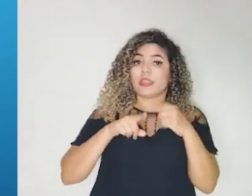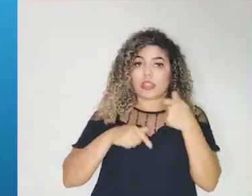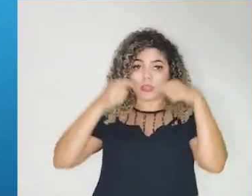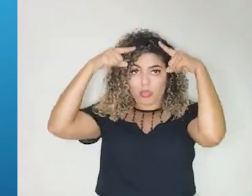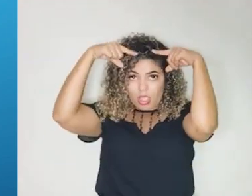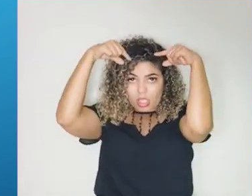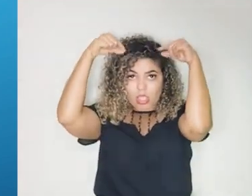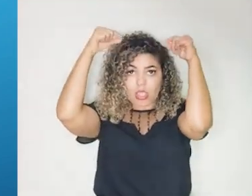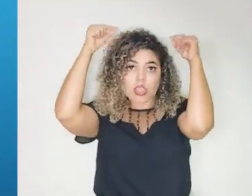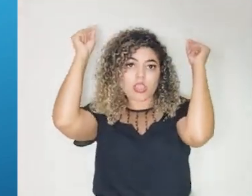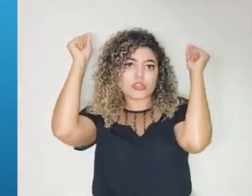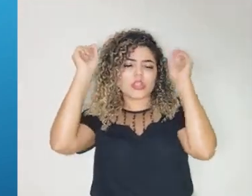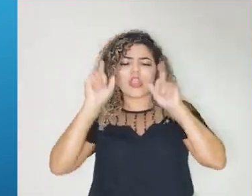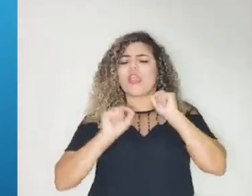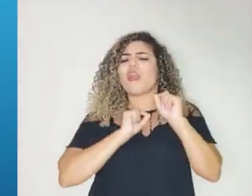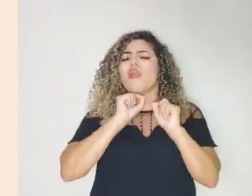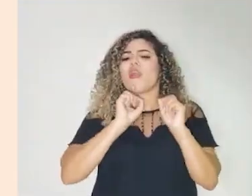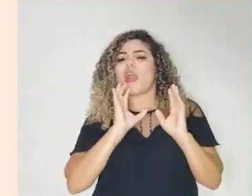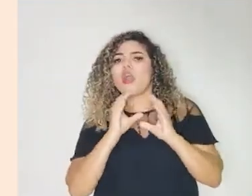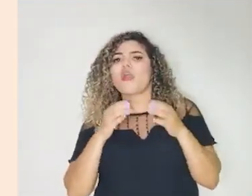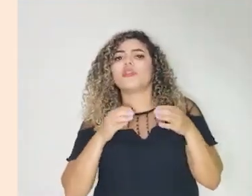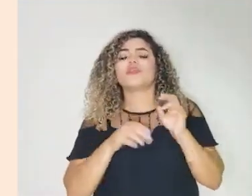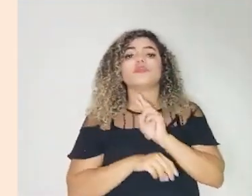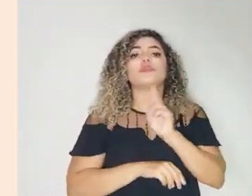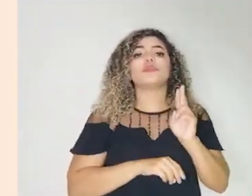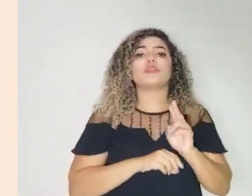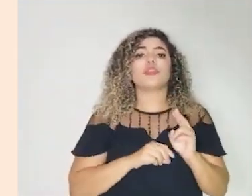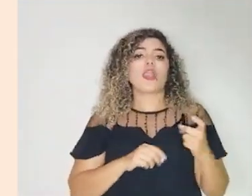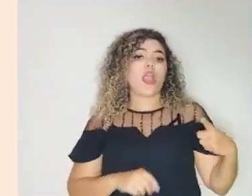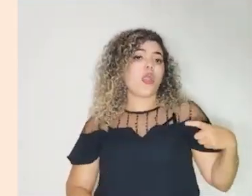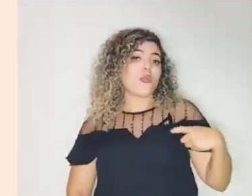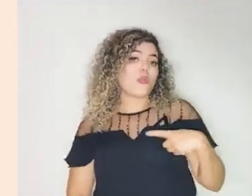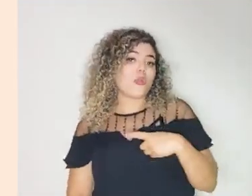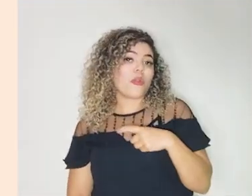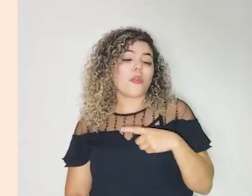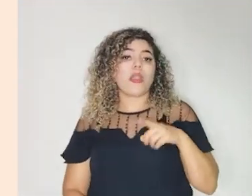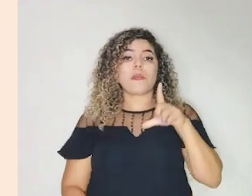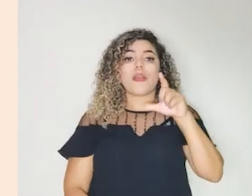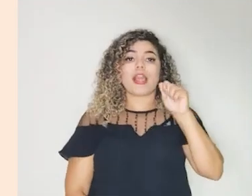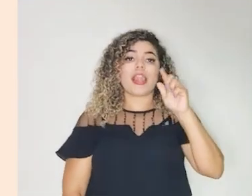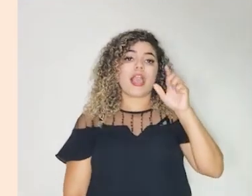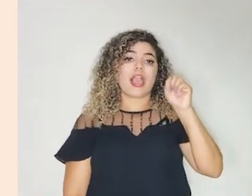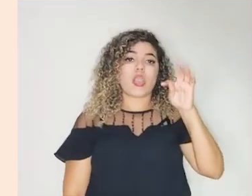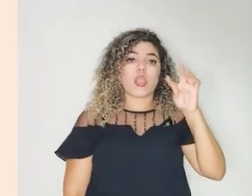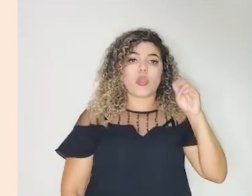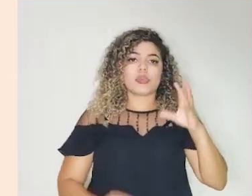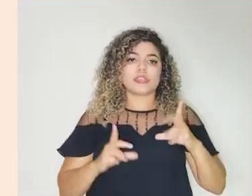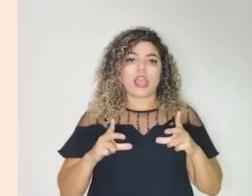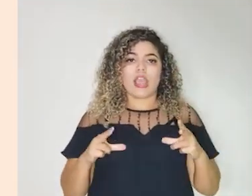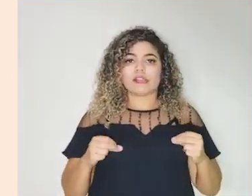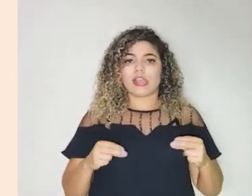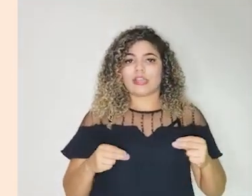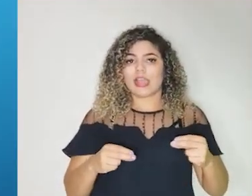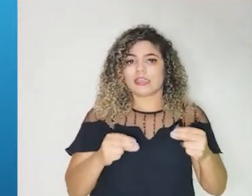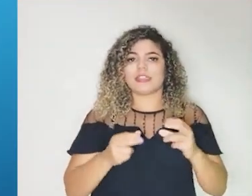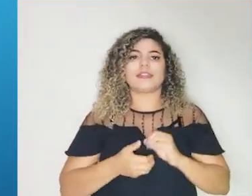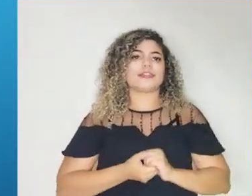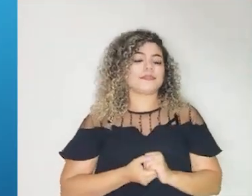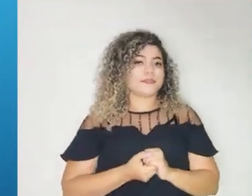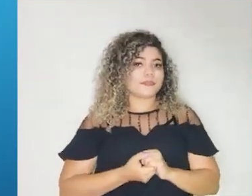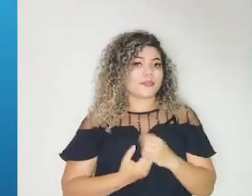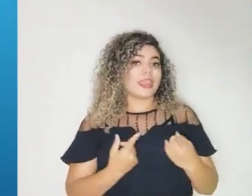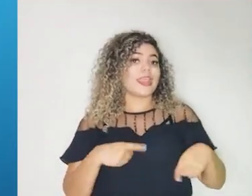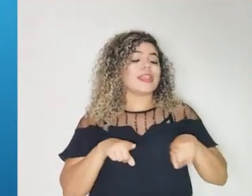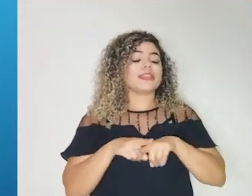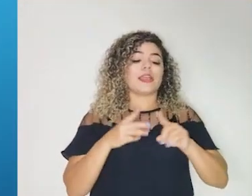antena. Quem são os crustáceos? Tão conhecidos? Camarão, lagosta, caranguejo, entre outros. Uma